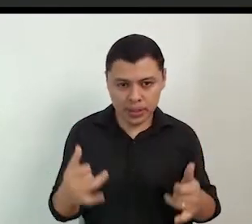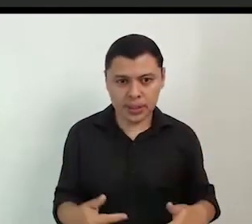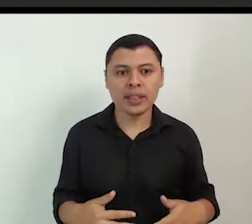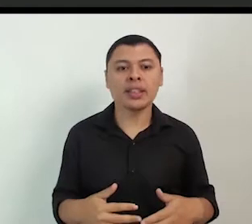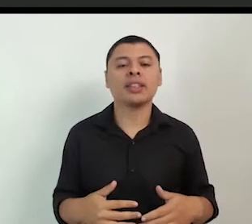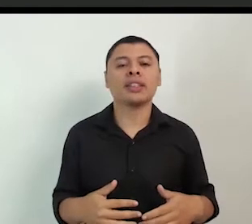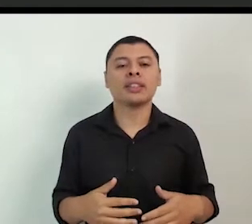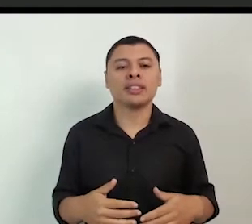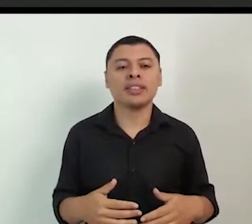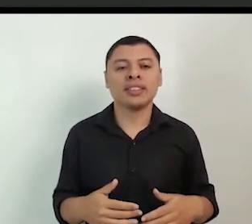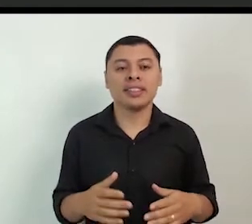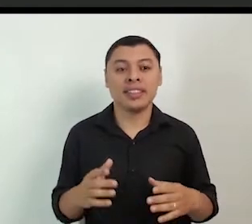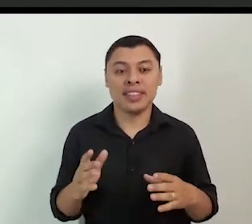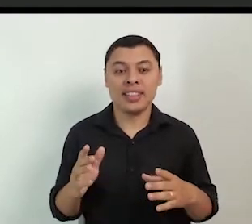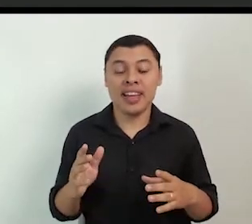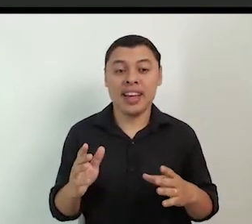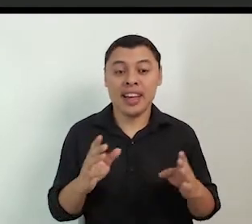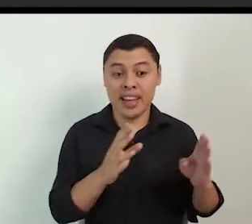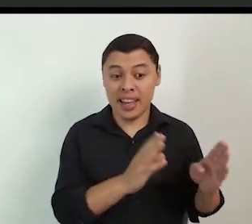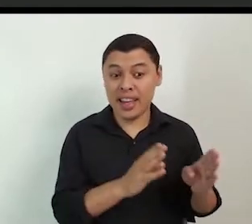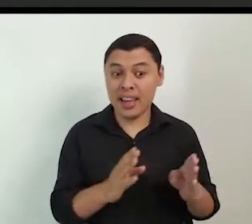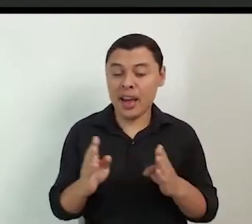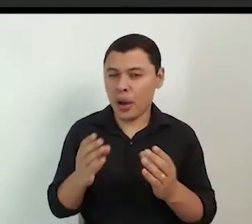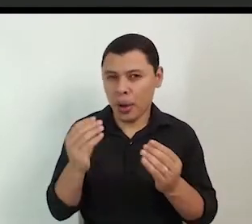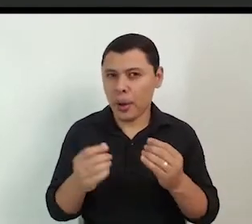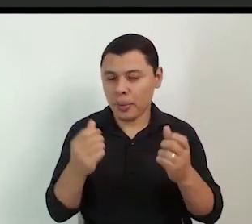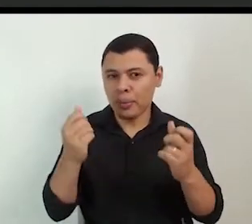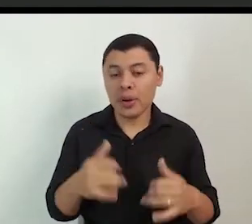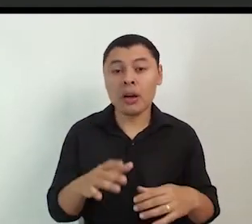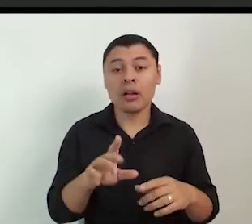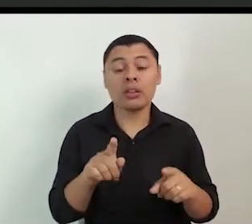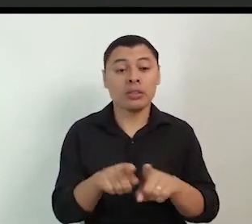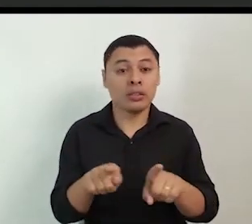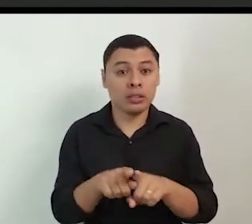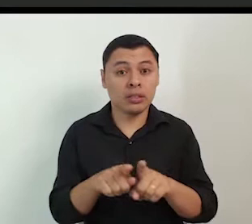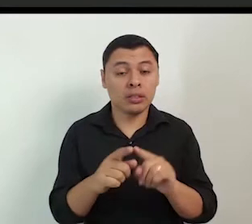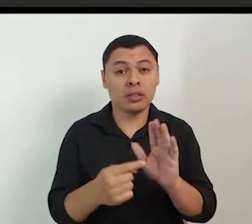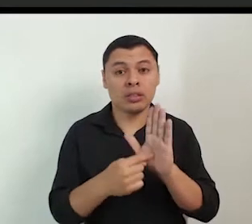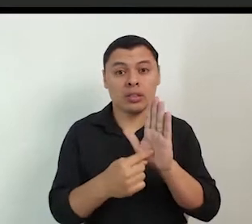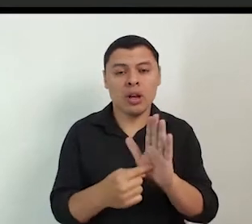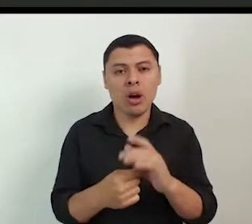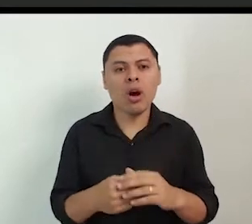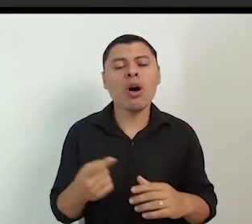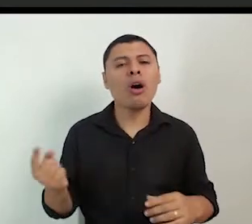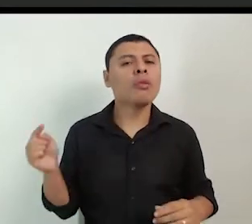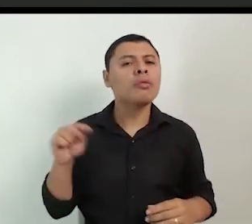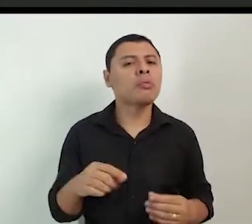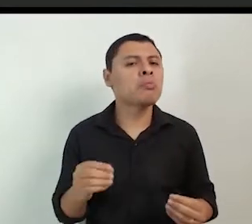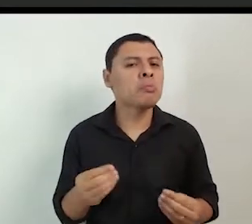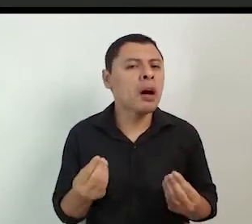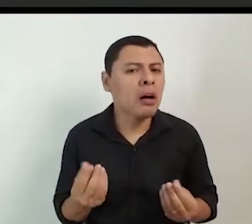roadmap, essa trilha toda, e a gente vai passar por que estamos aqui, sobre os